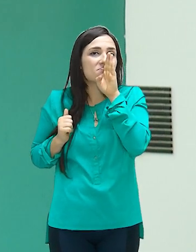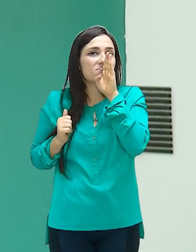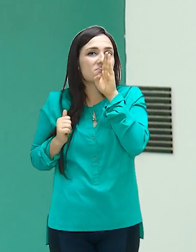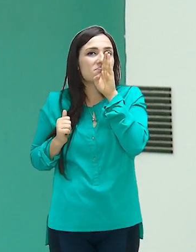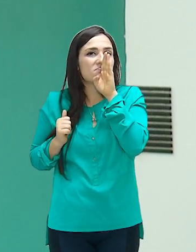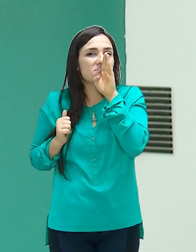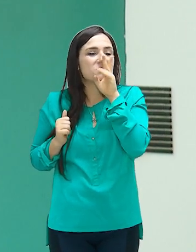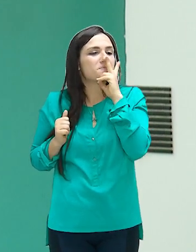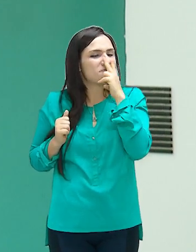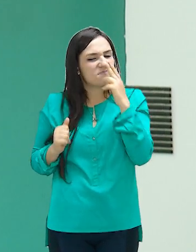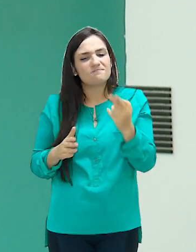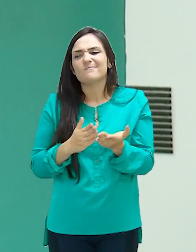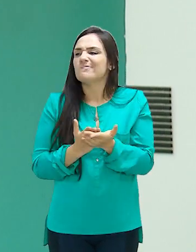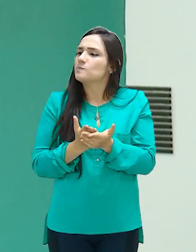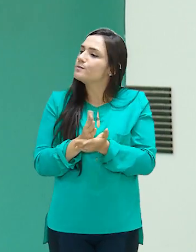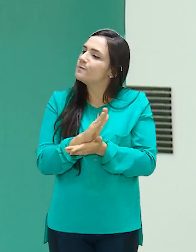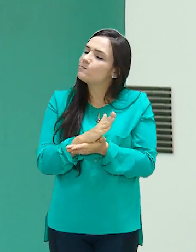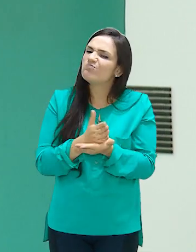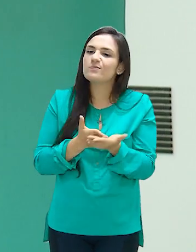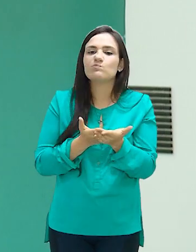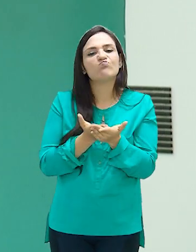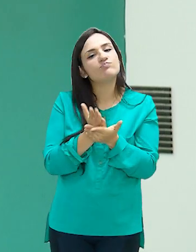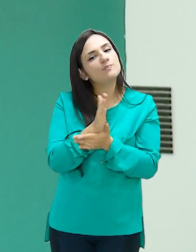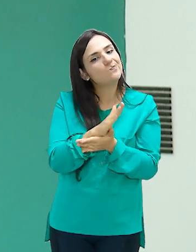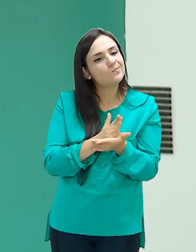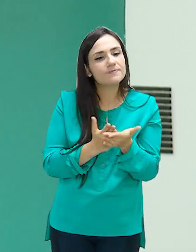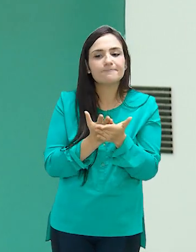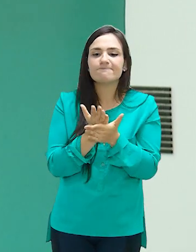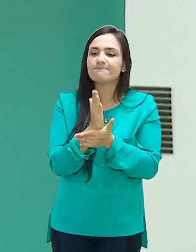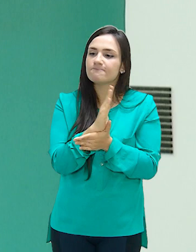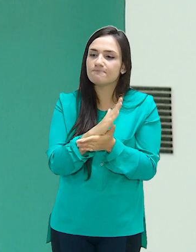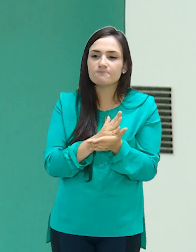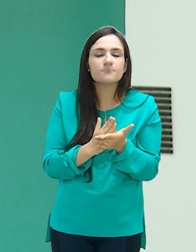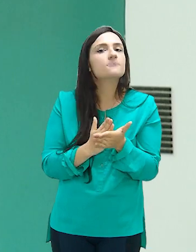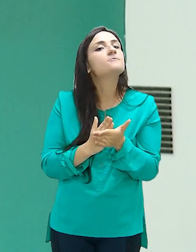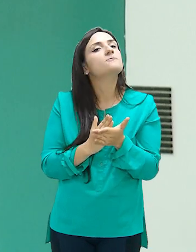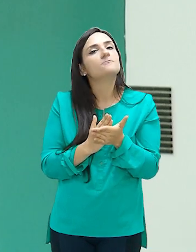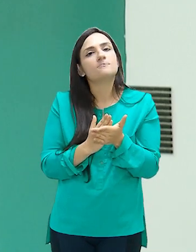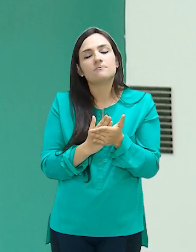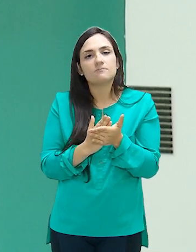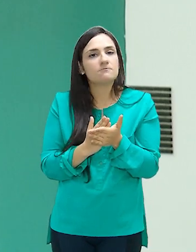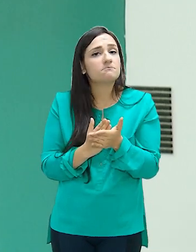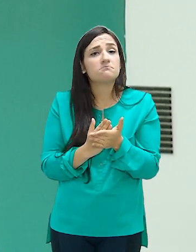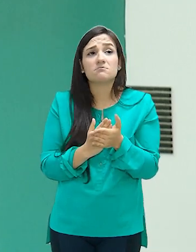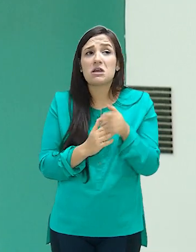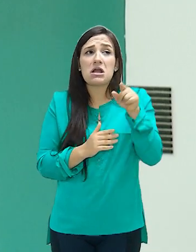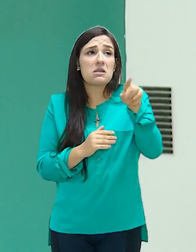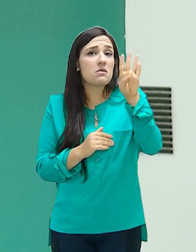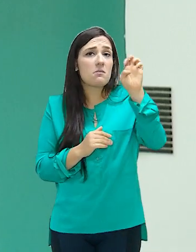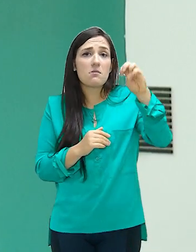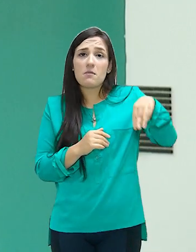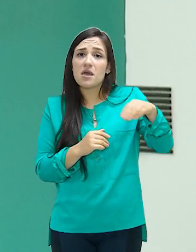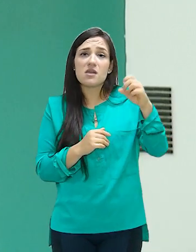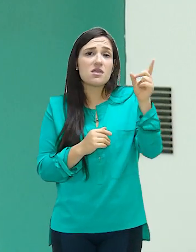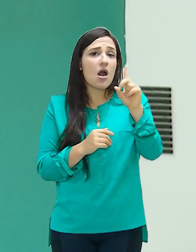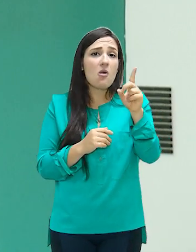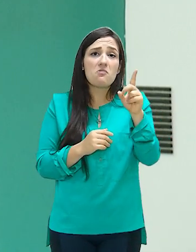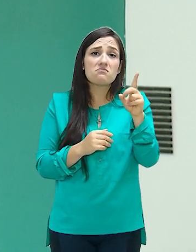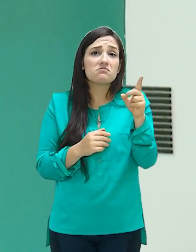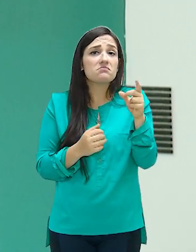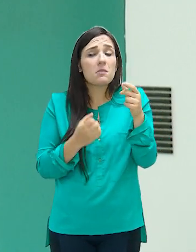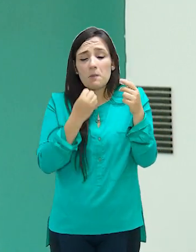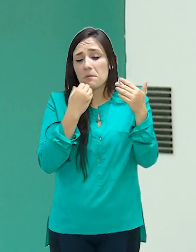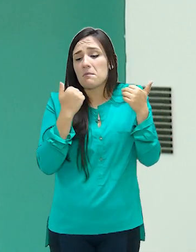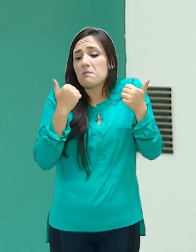vai resistindo ali àquela situação, mesmo que não esteja tão bem, mesmo que ele não esteja tão